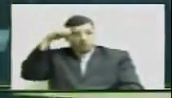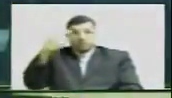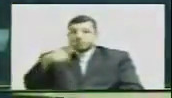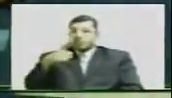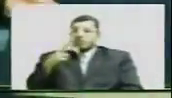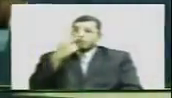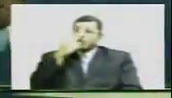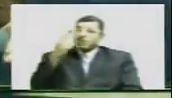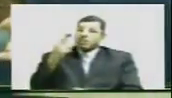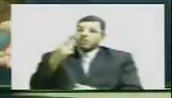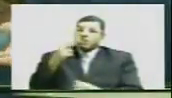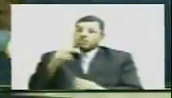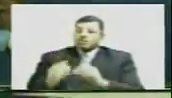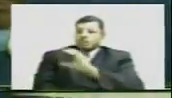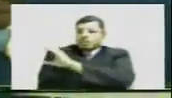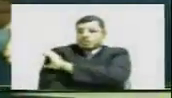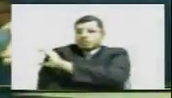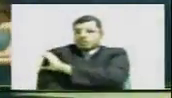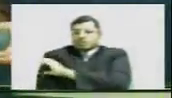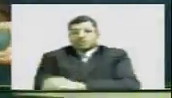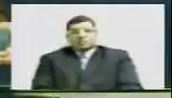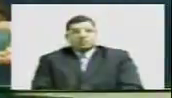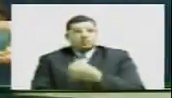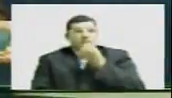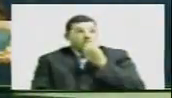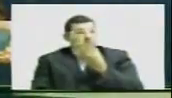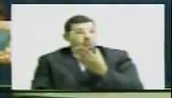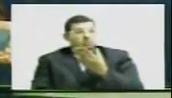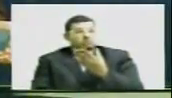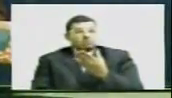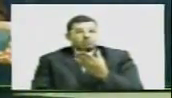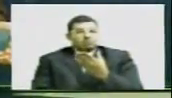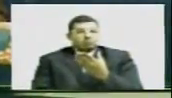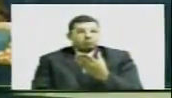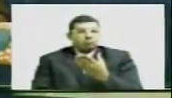não apareçam na comissão.